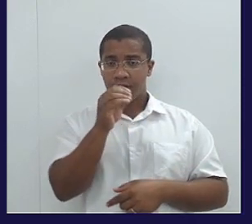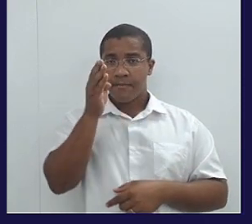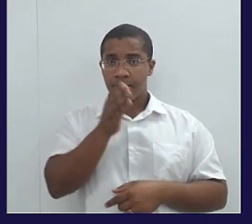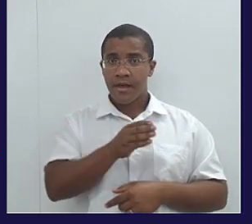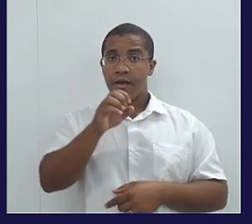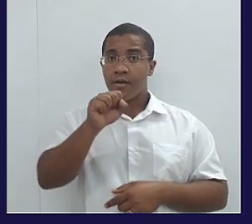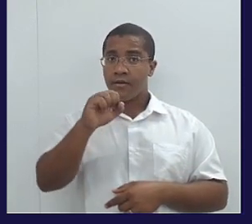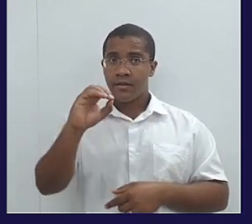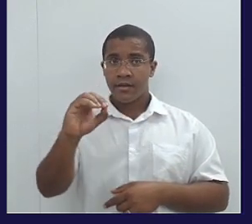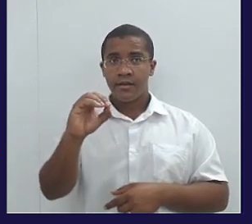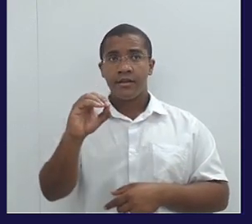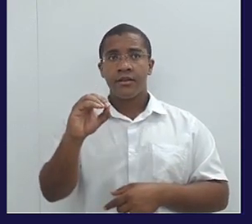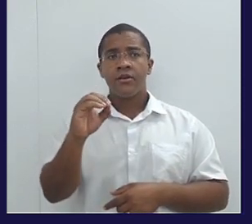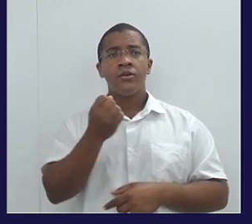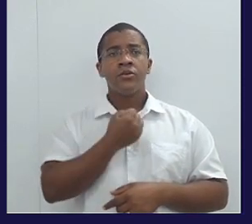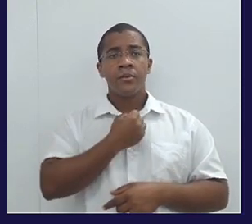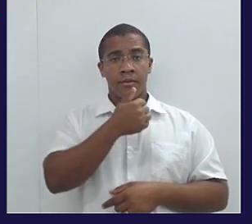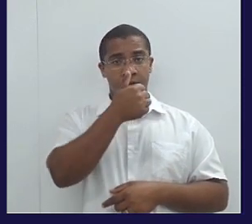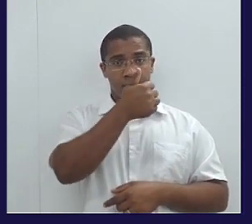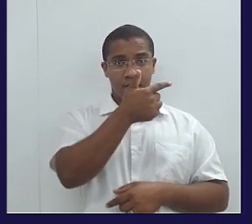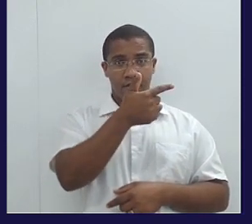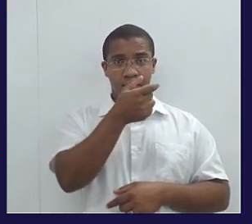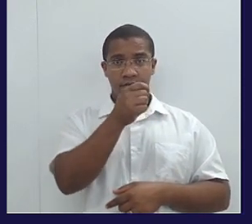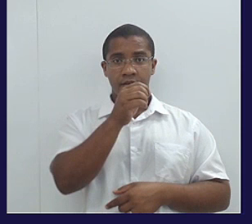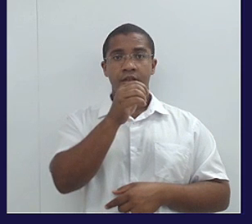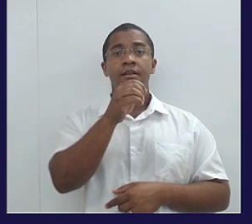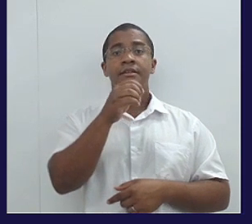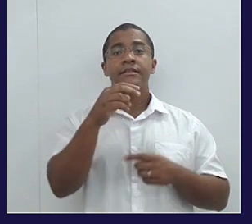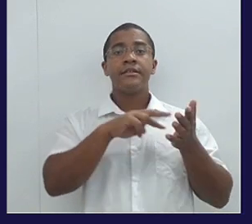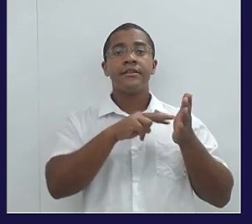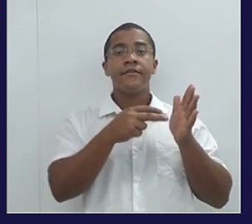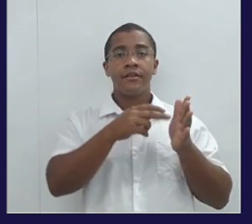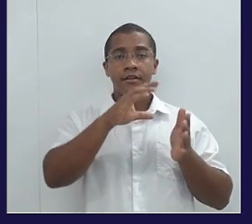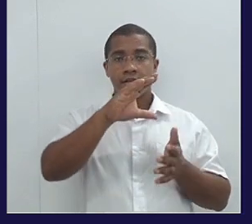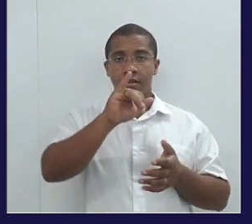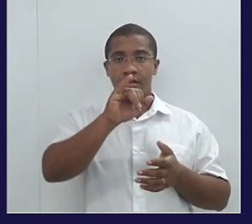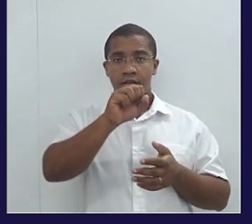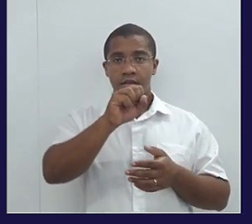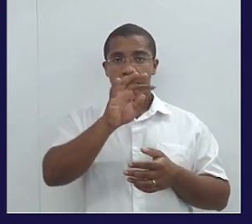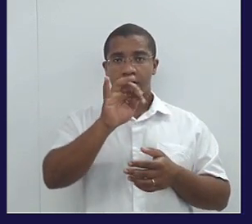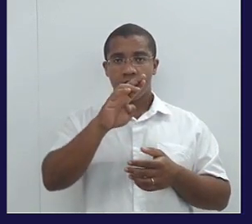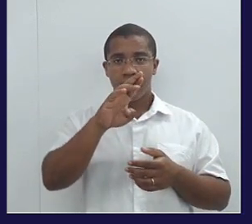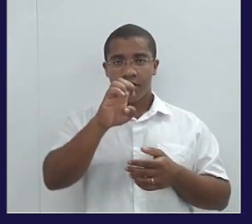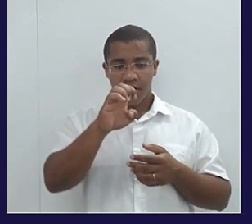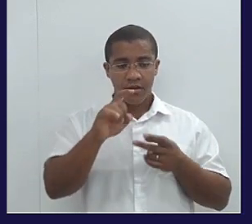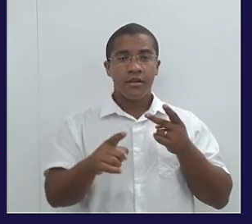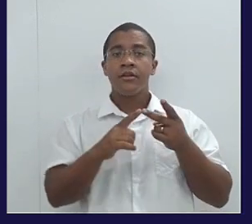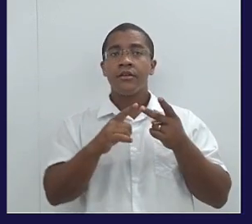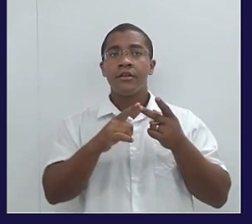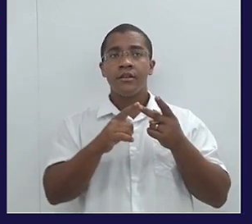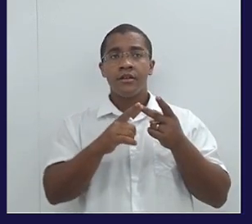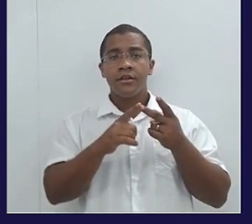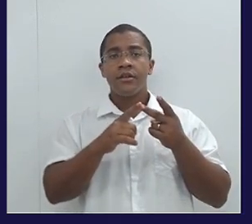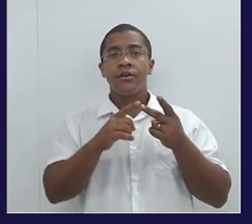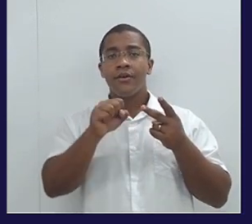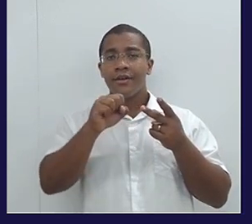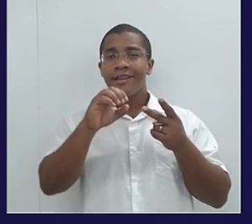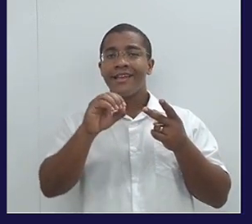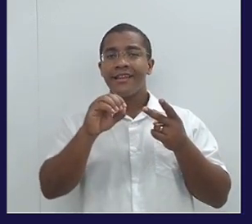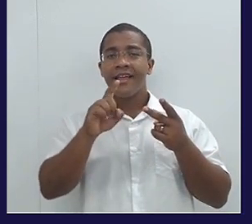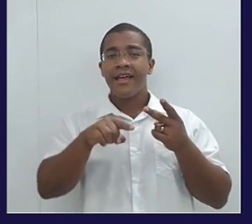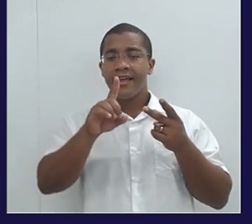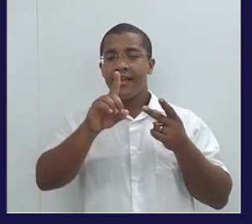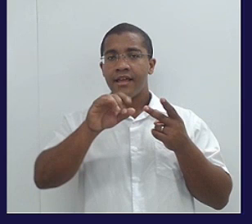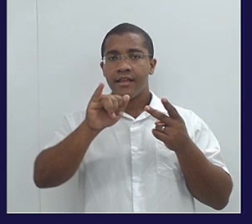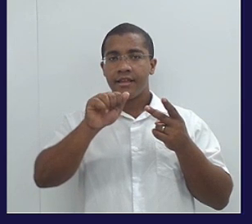por 80, com o primeiro número representando a sístole e o segundo número representando a diástole.